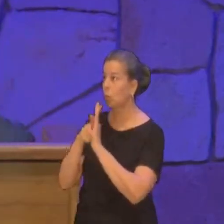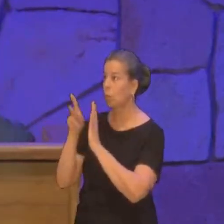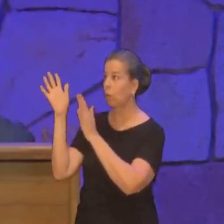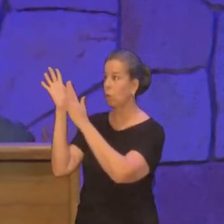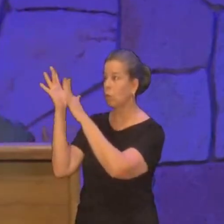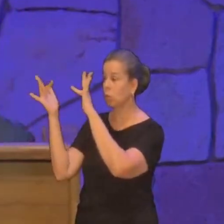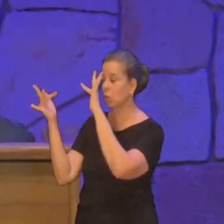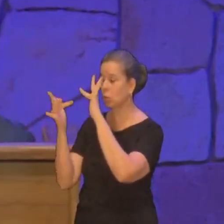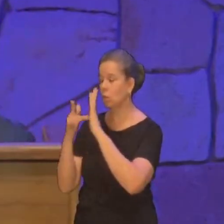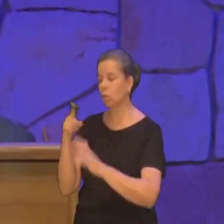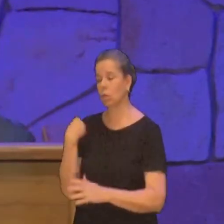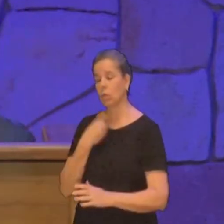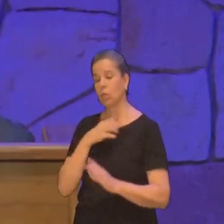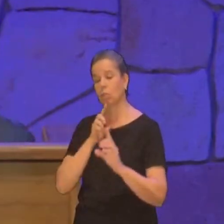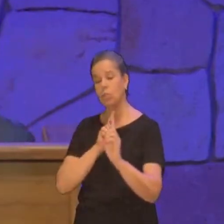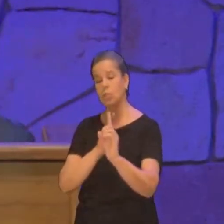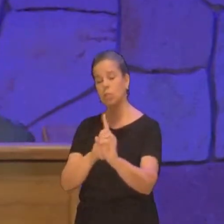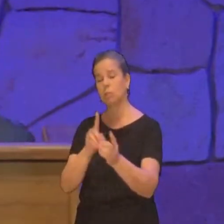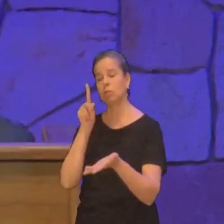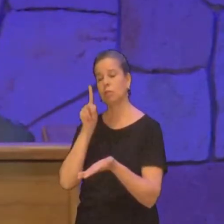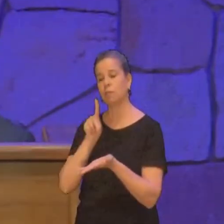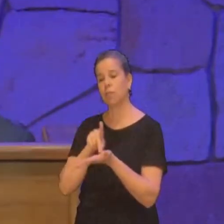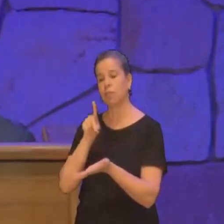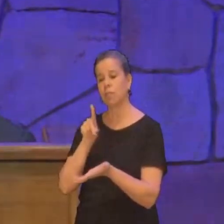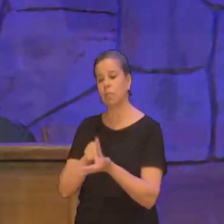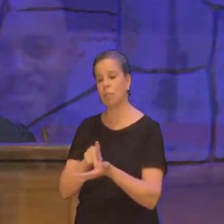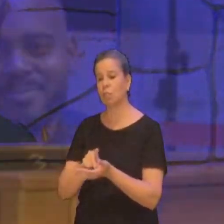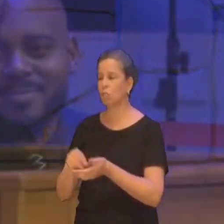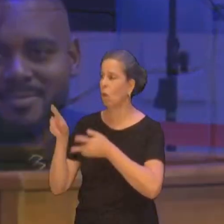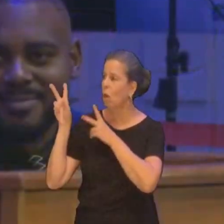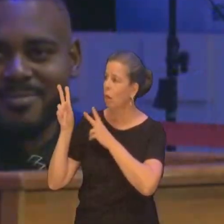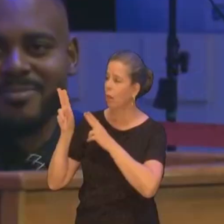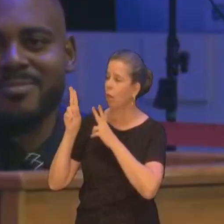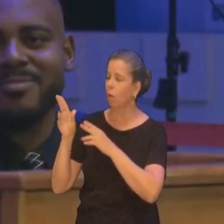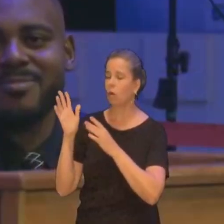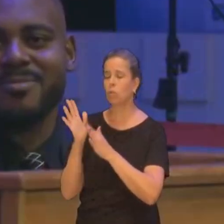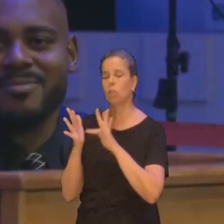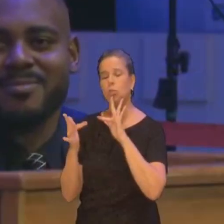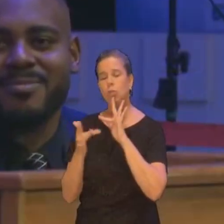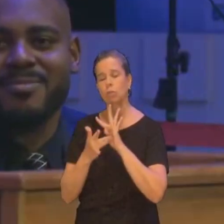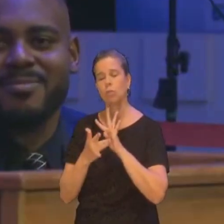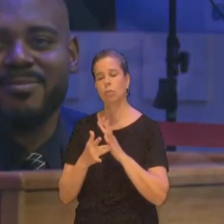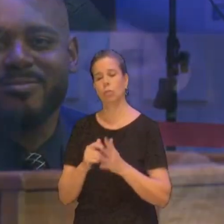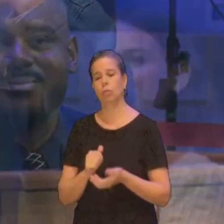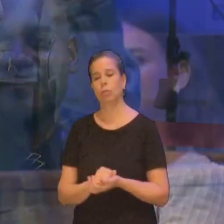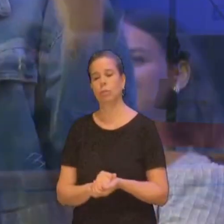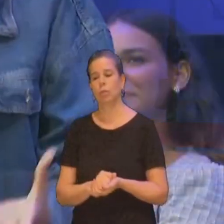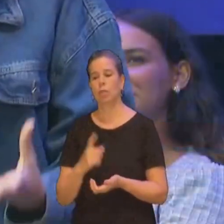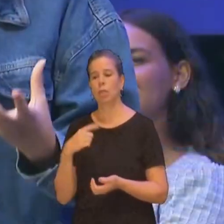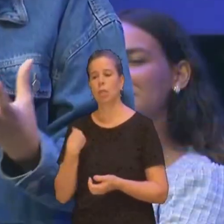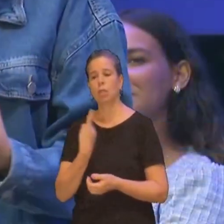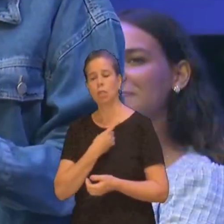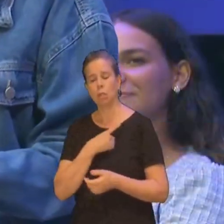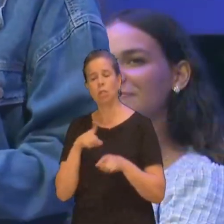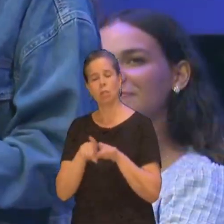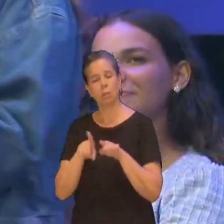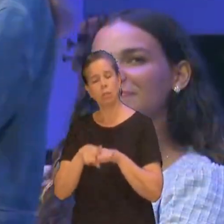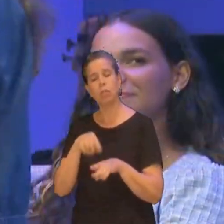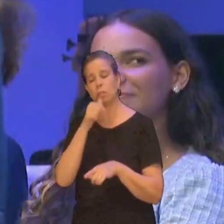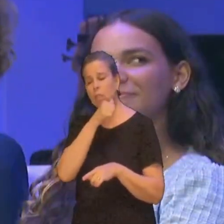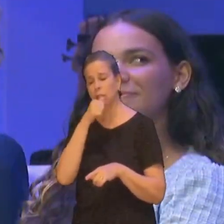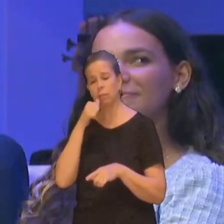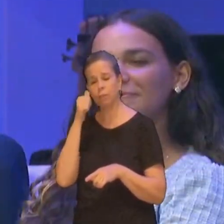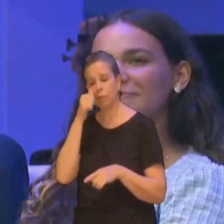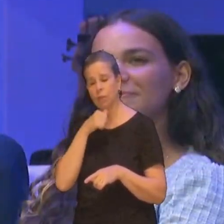Sejamos discípulos verdadeiros que são iguais a Jesus, que a gente tente se sacrificar pelo outro, assim